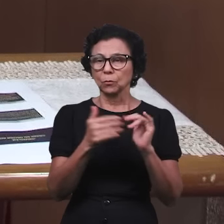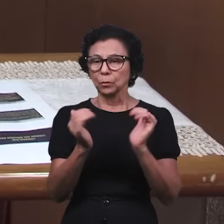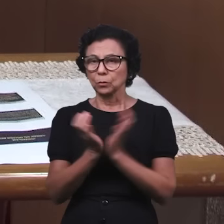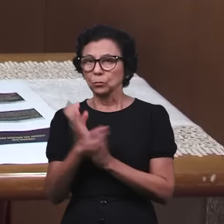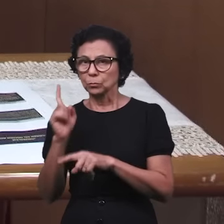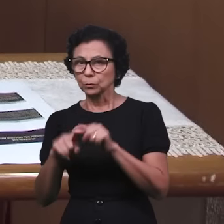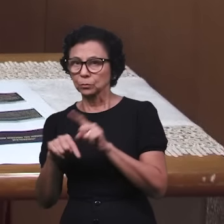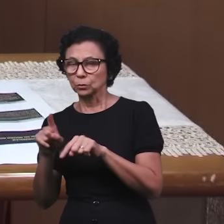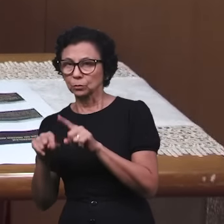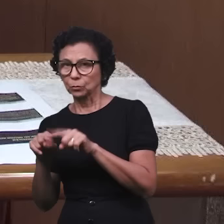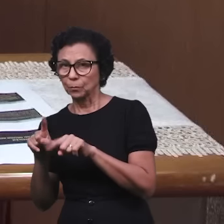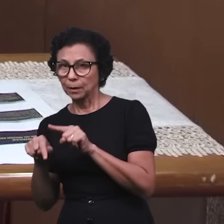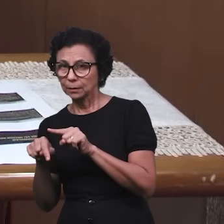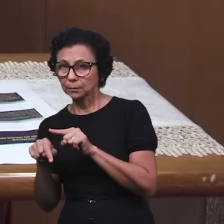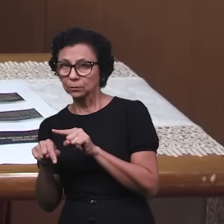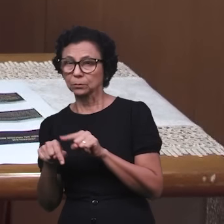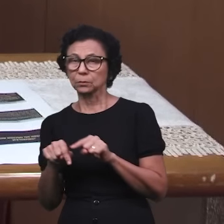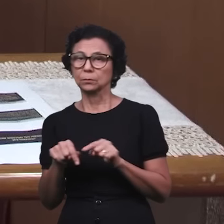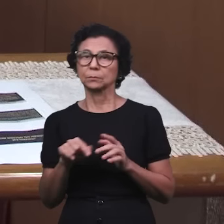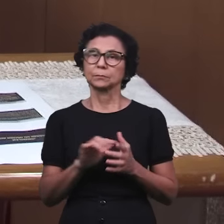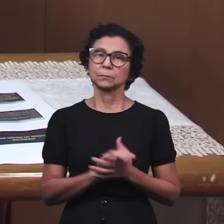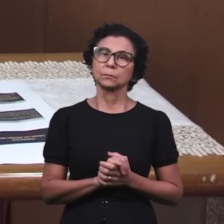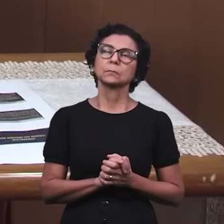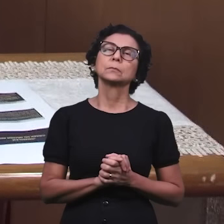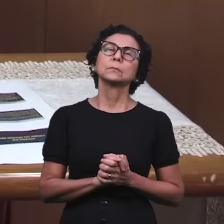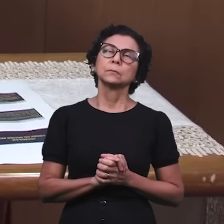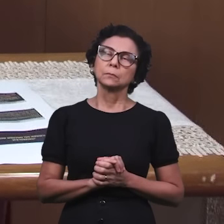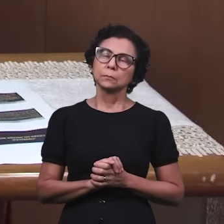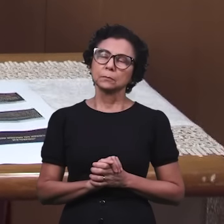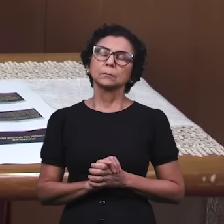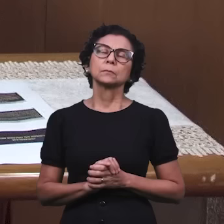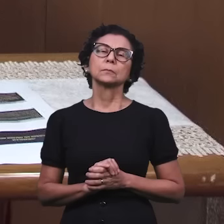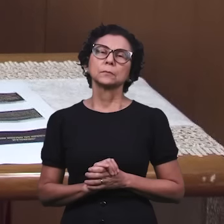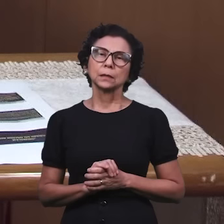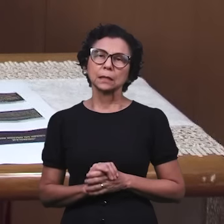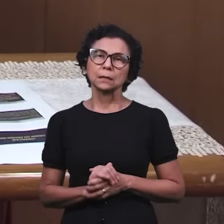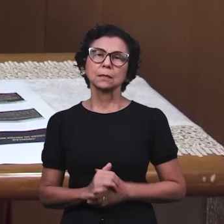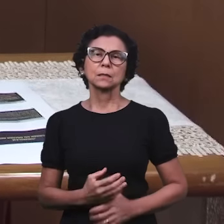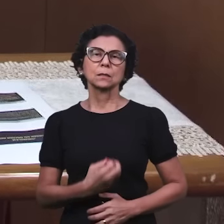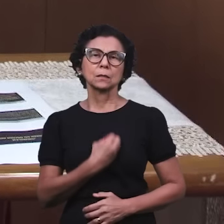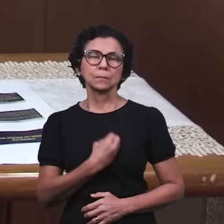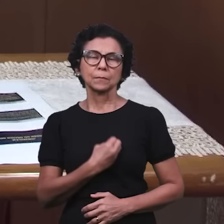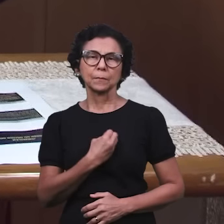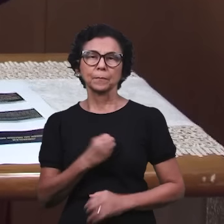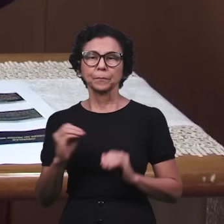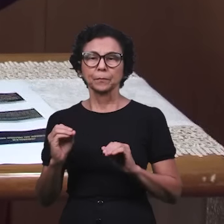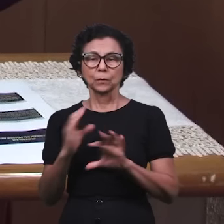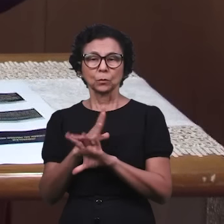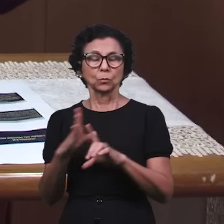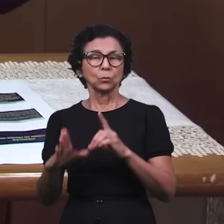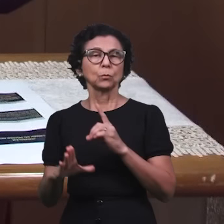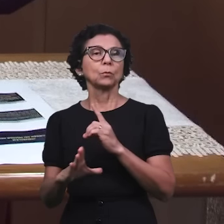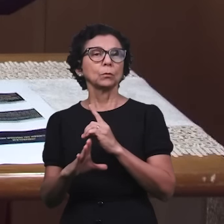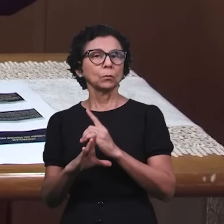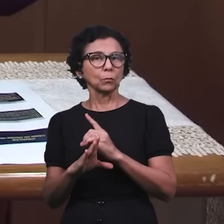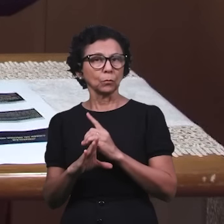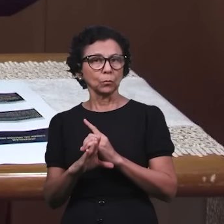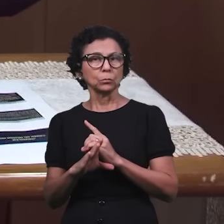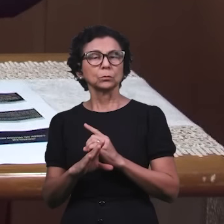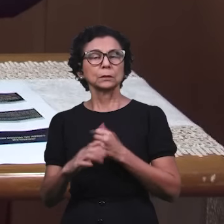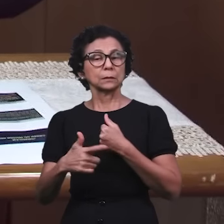de instrumento e os cantores são ministrantes do culto. A qualificação dele está ali, eles